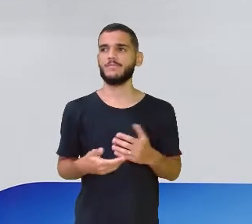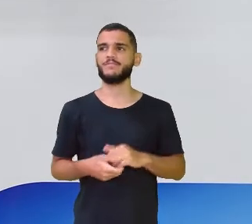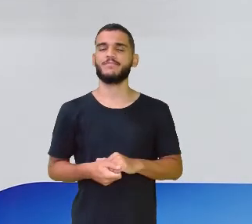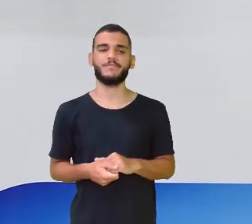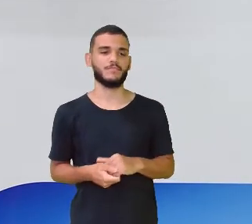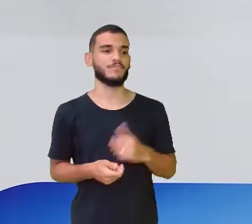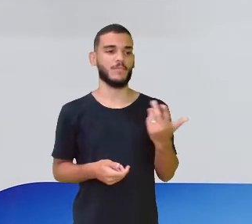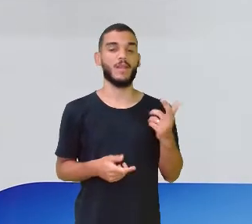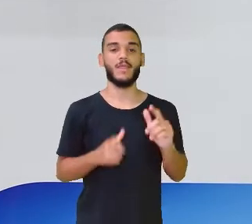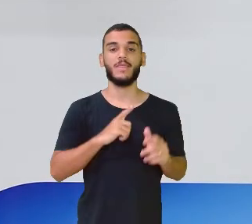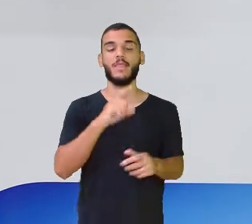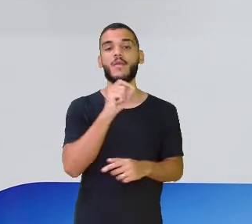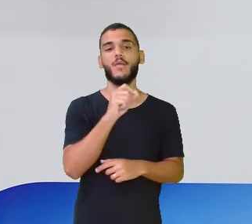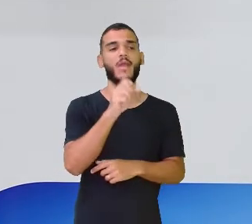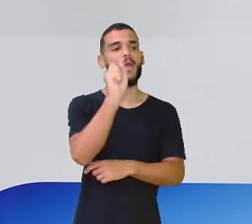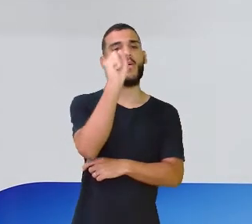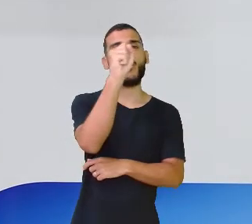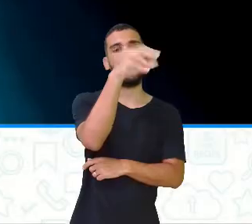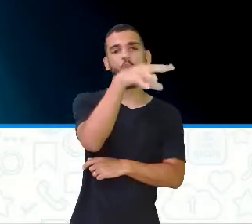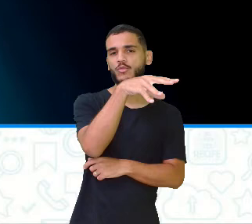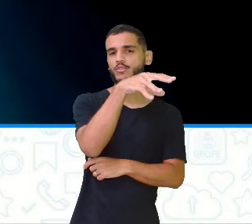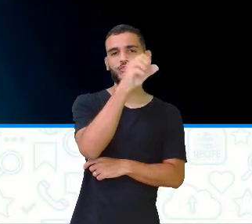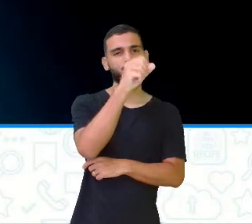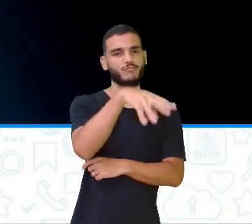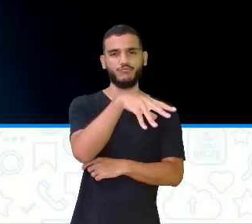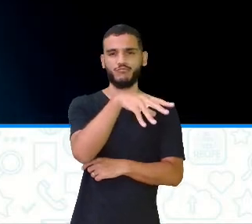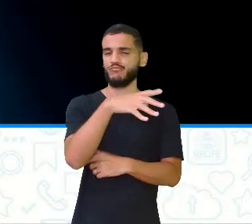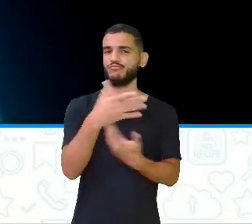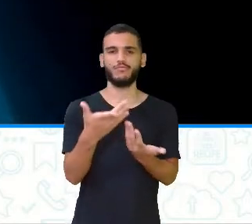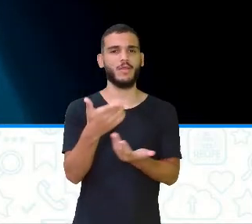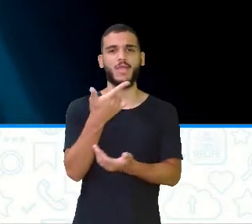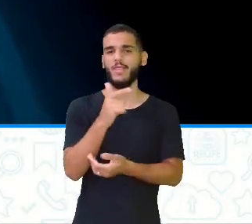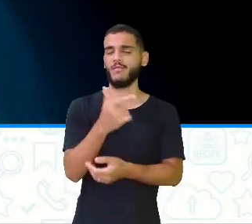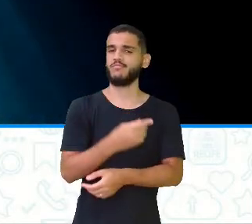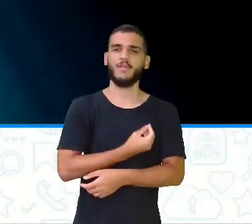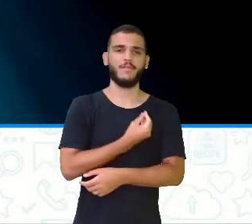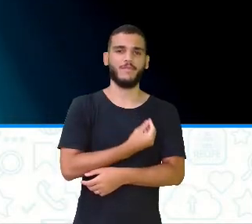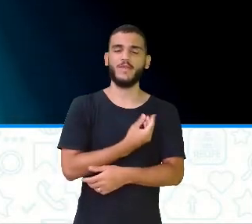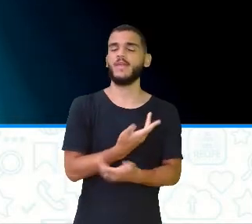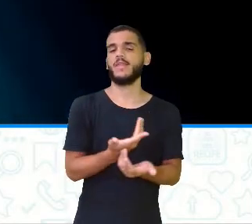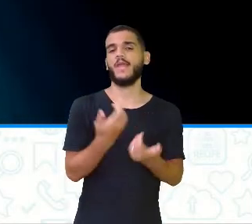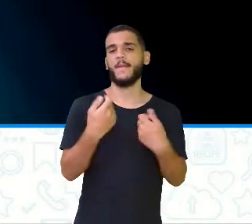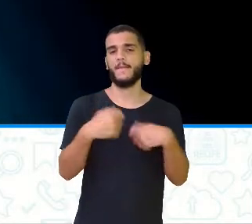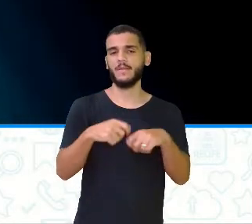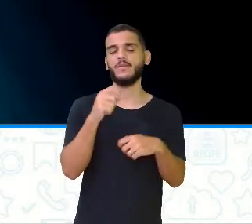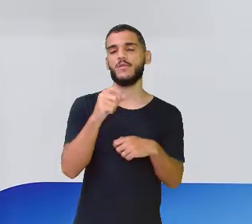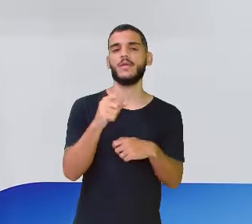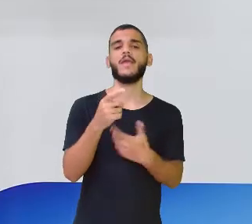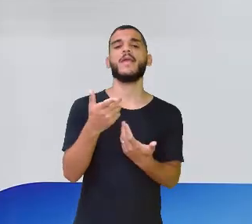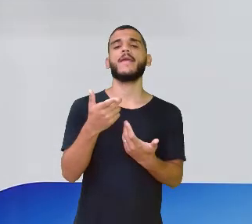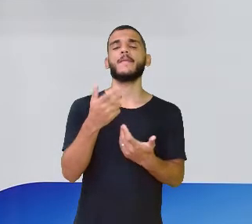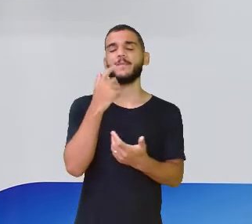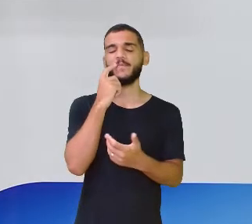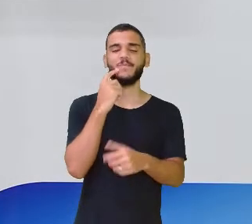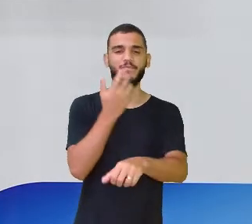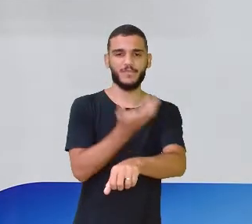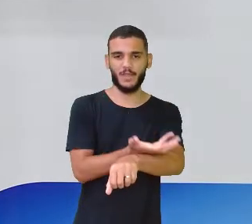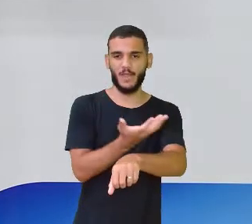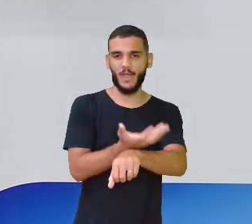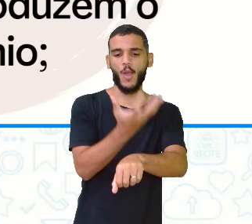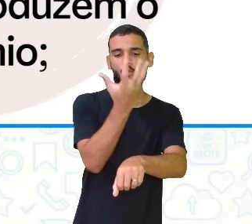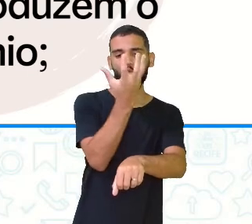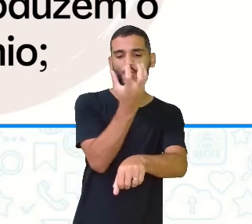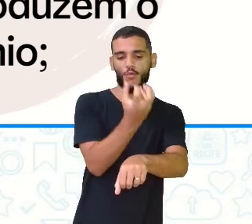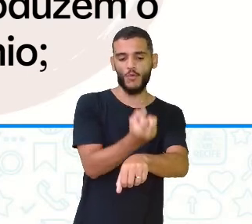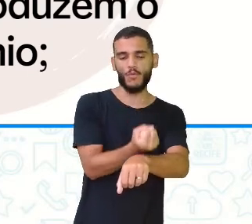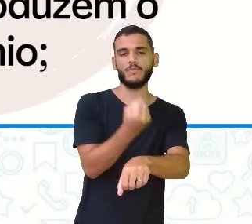a gente tem a luz, que encandeia naquele lago ali, que é necessário para o processo de fotossíntese das plantas que estão